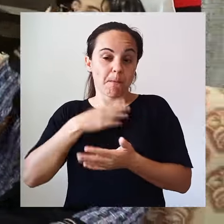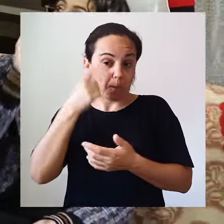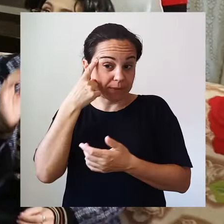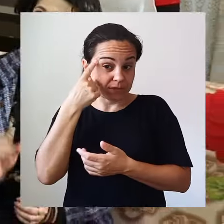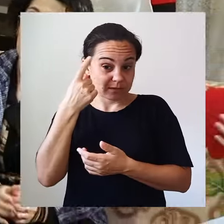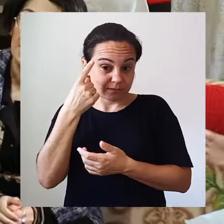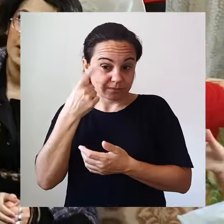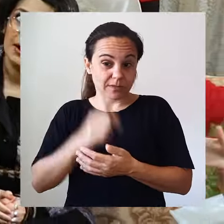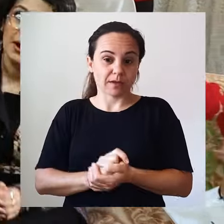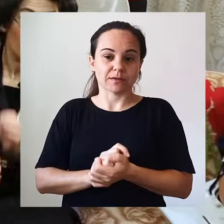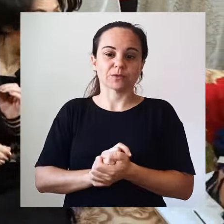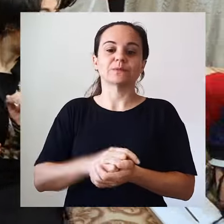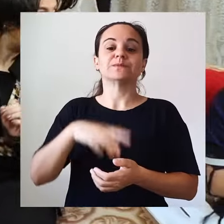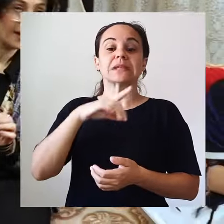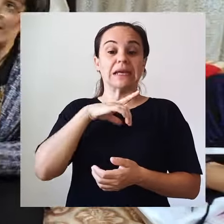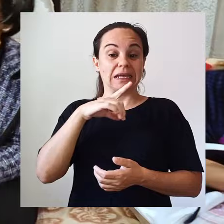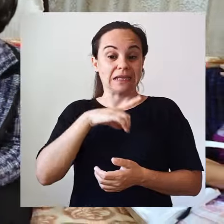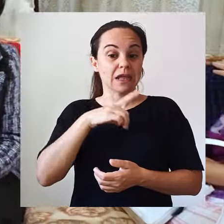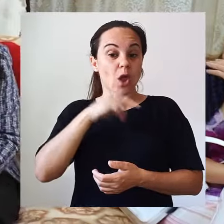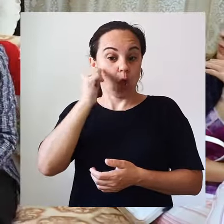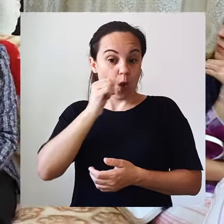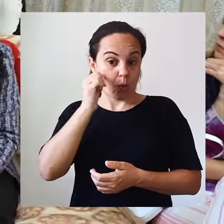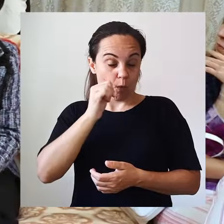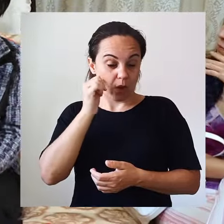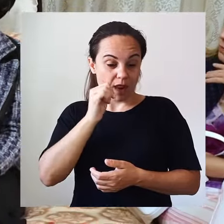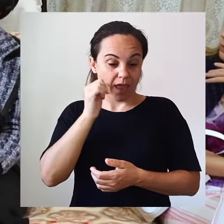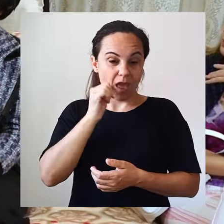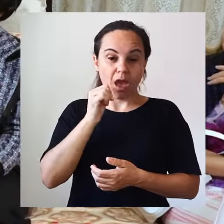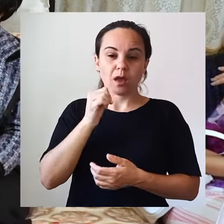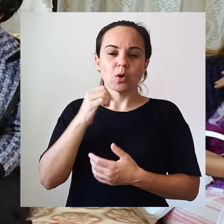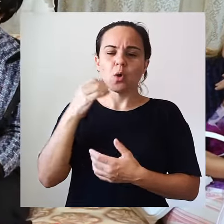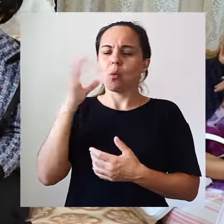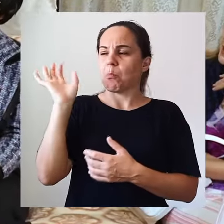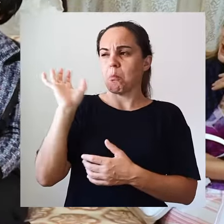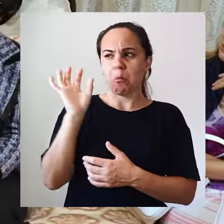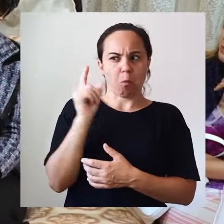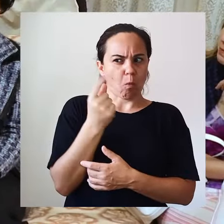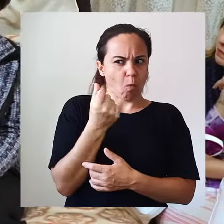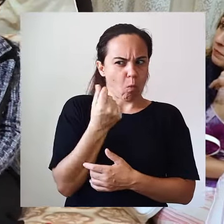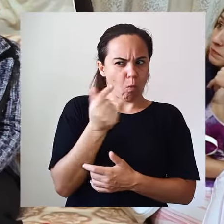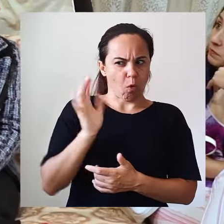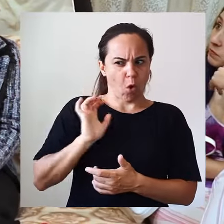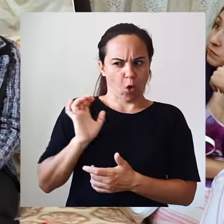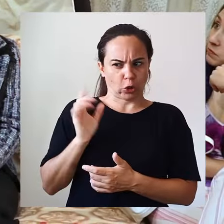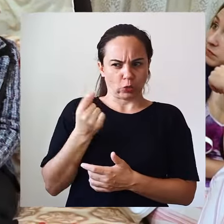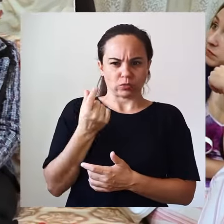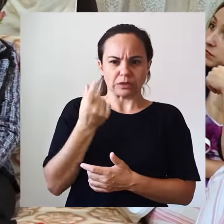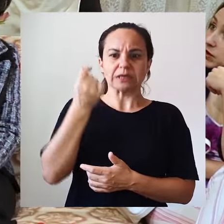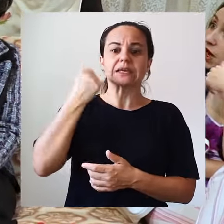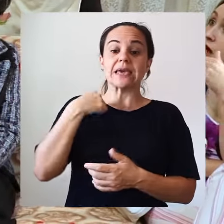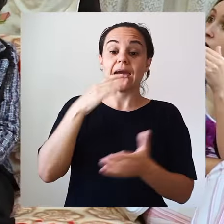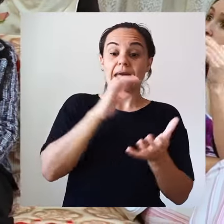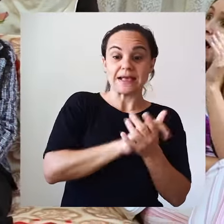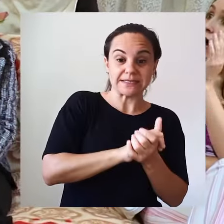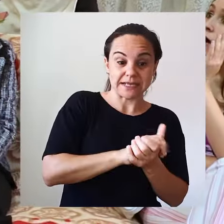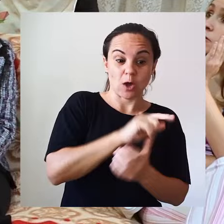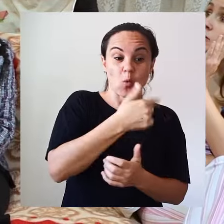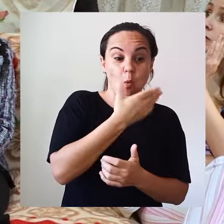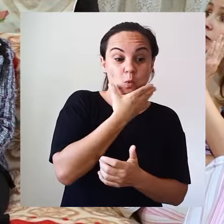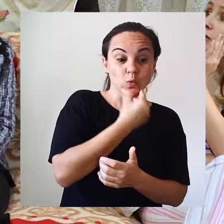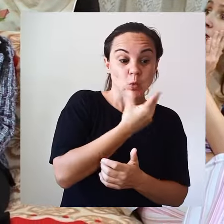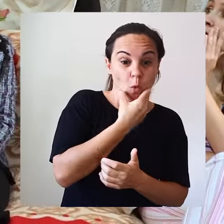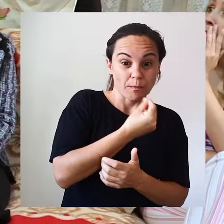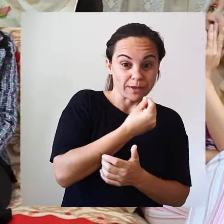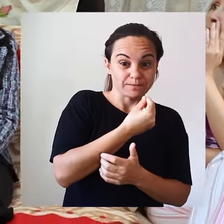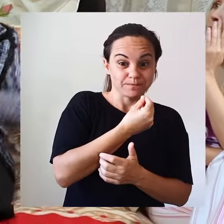Tem a Celestina. Sim. Que é uma mulher muito da rica, sabe? Uhum. Sim. É. E ela é casada com o